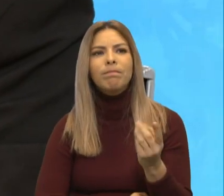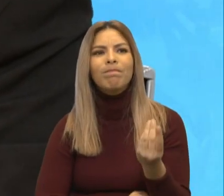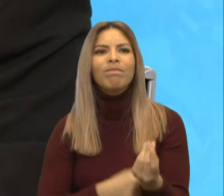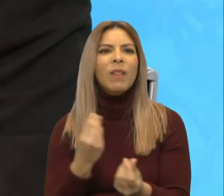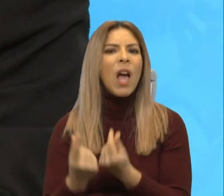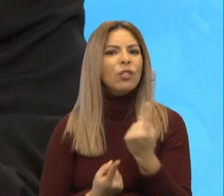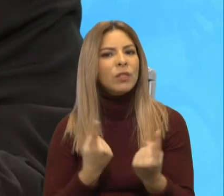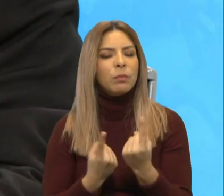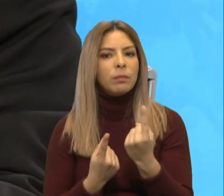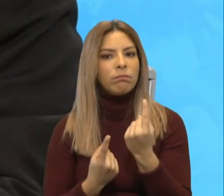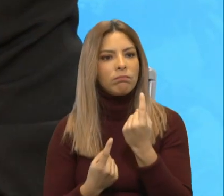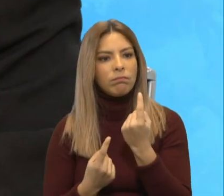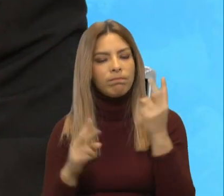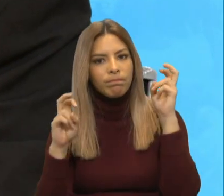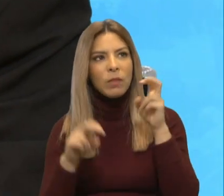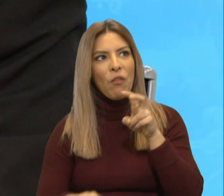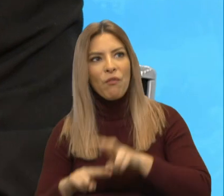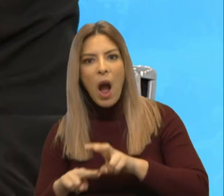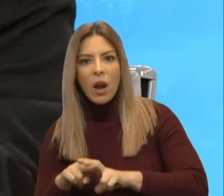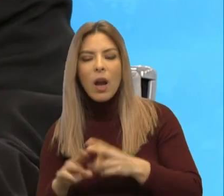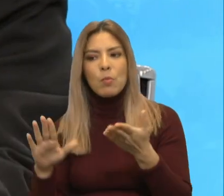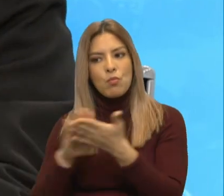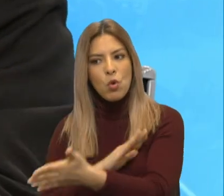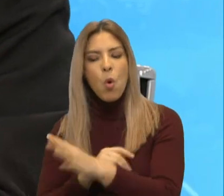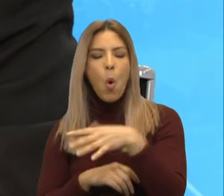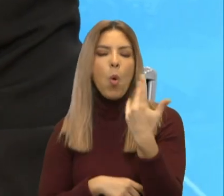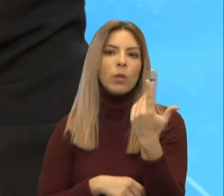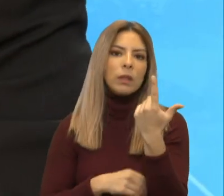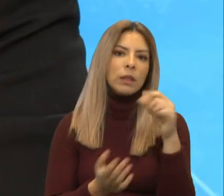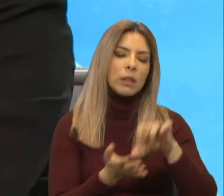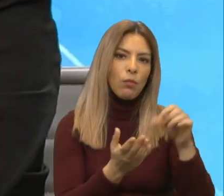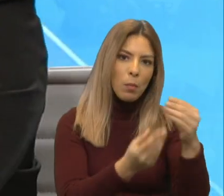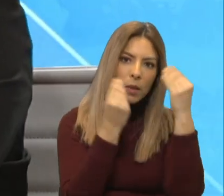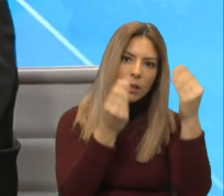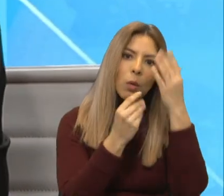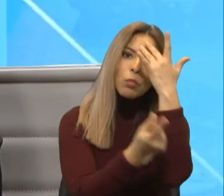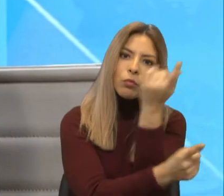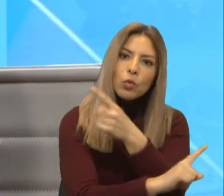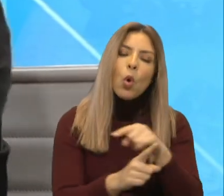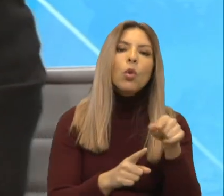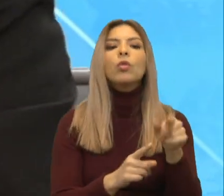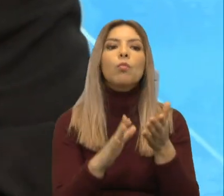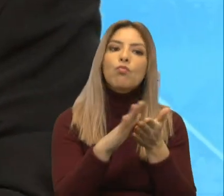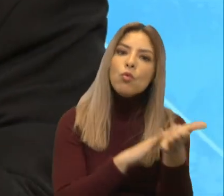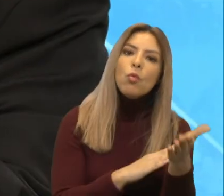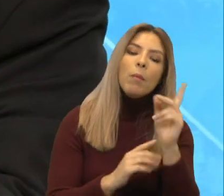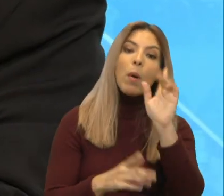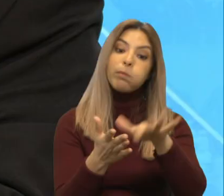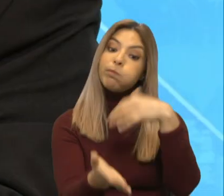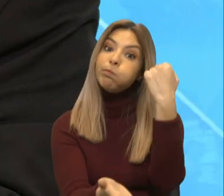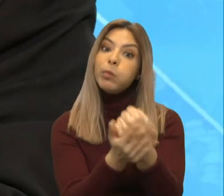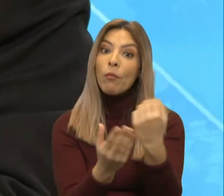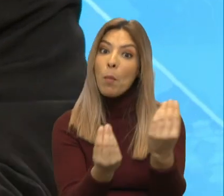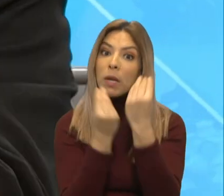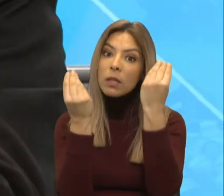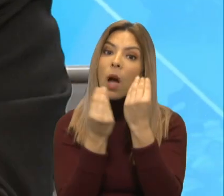uma vaga num curso de formação, na universidade, num centro de formação de professores, ou depois de ter obtido a formação, um